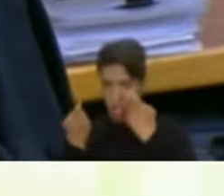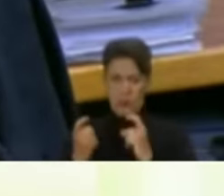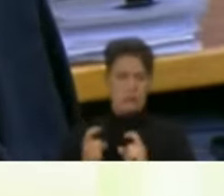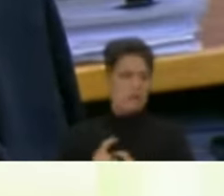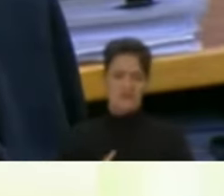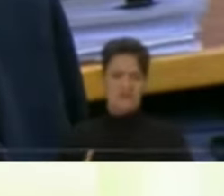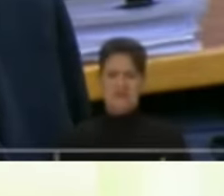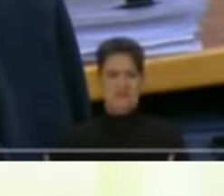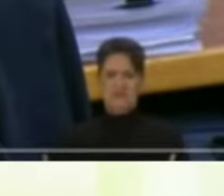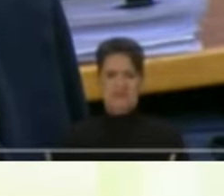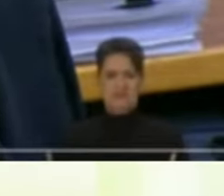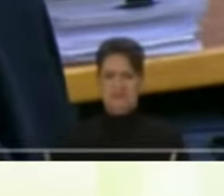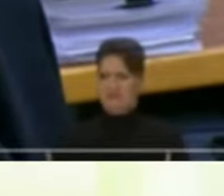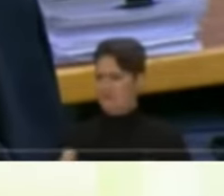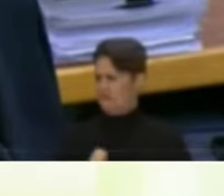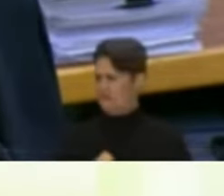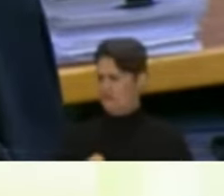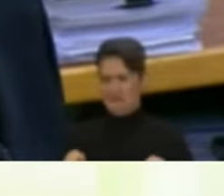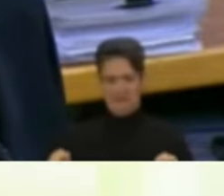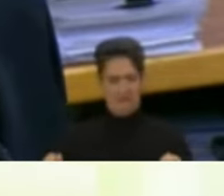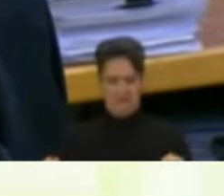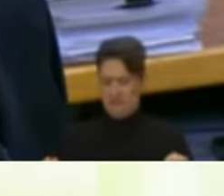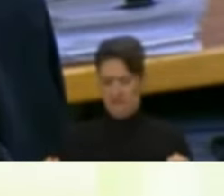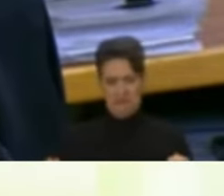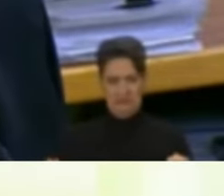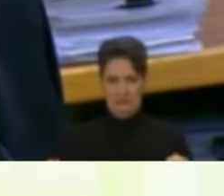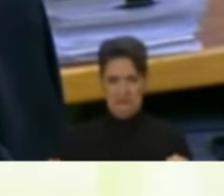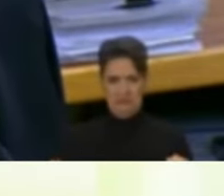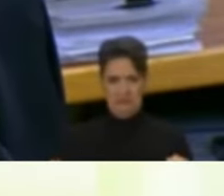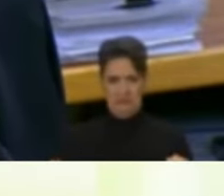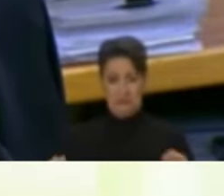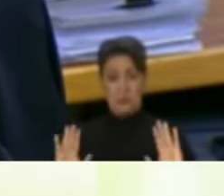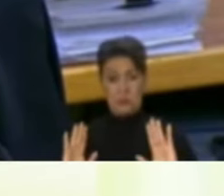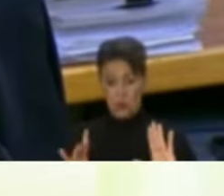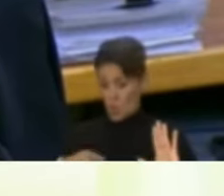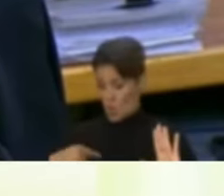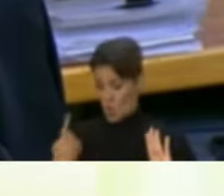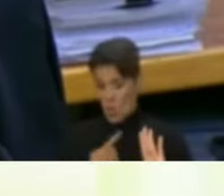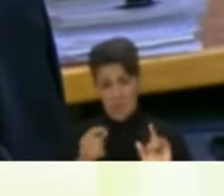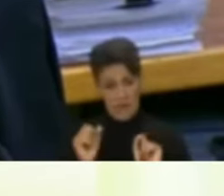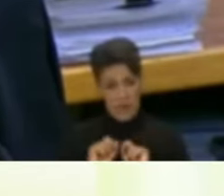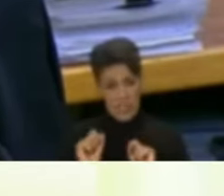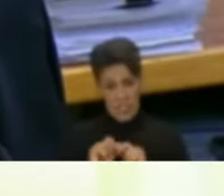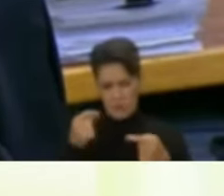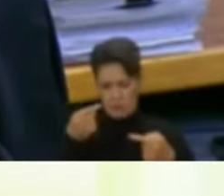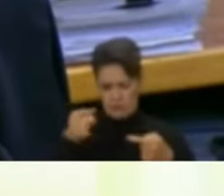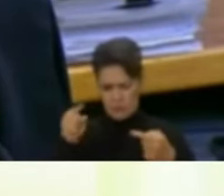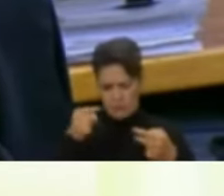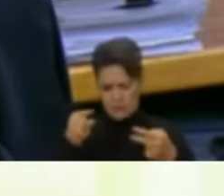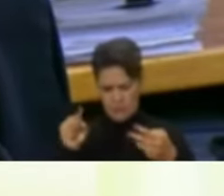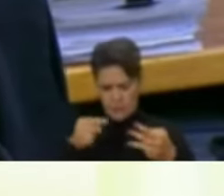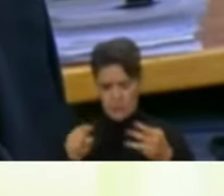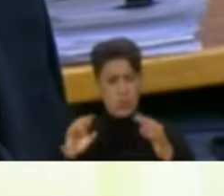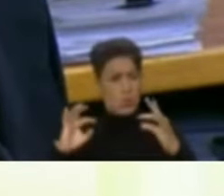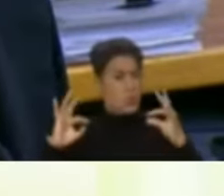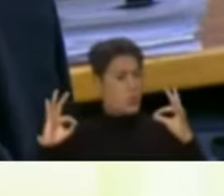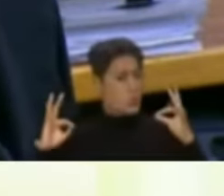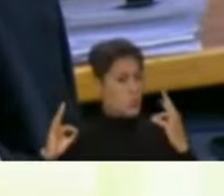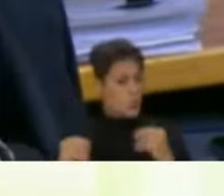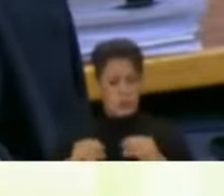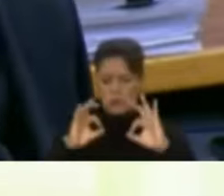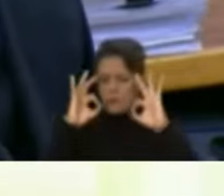investigações envolvendo Bolsonaro. Em seguida, segundo o UOL, o processo vai para a manifestação da Procuradoria-Geral da República. Com